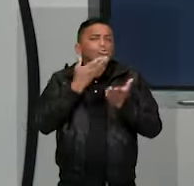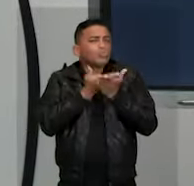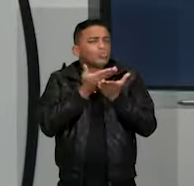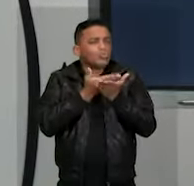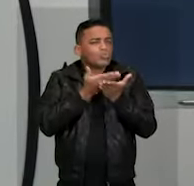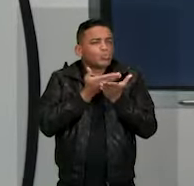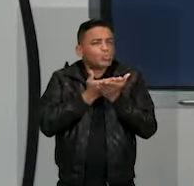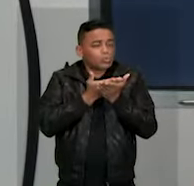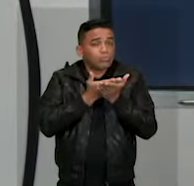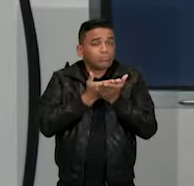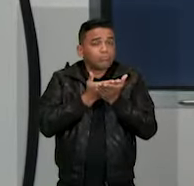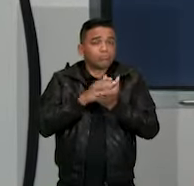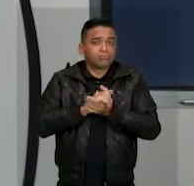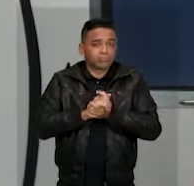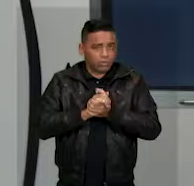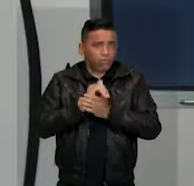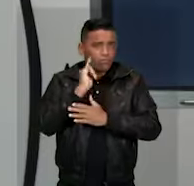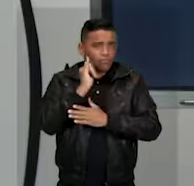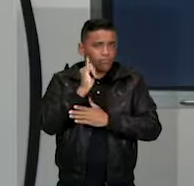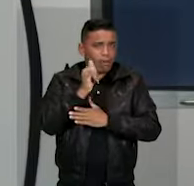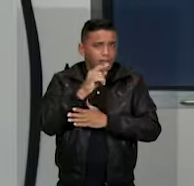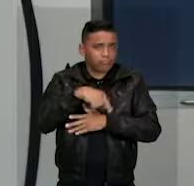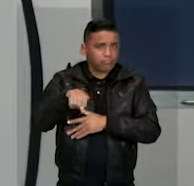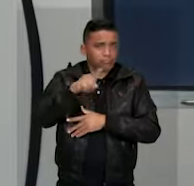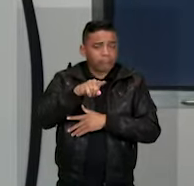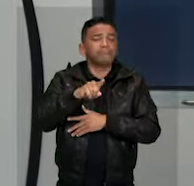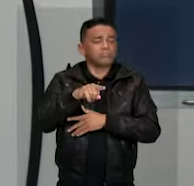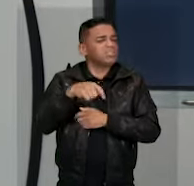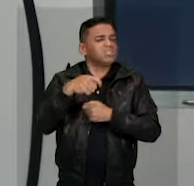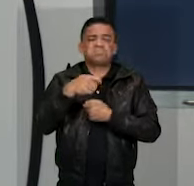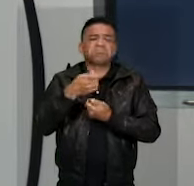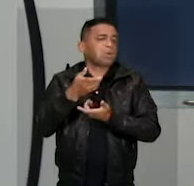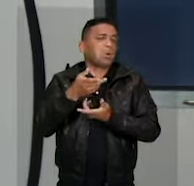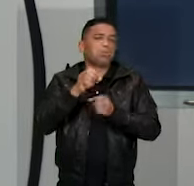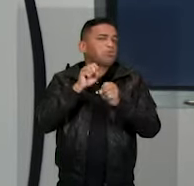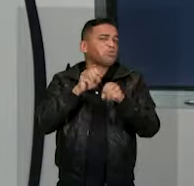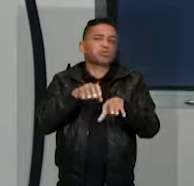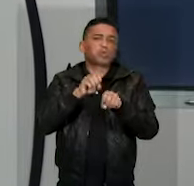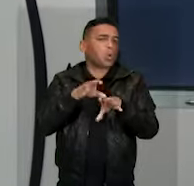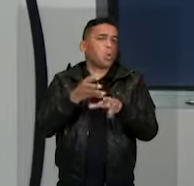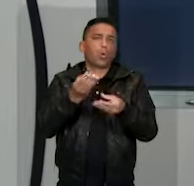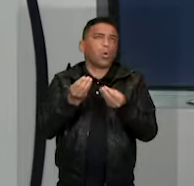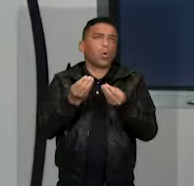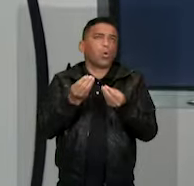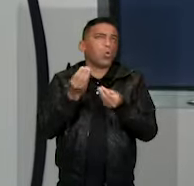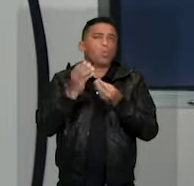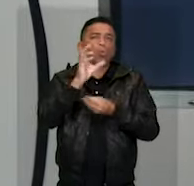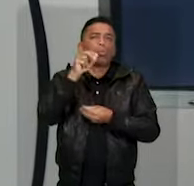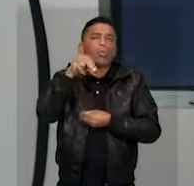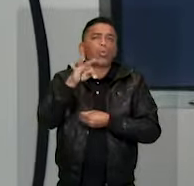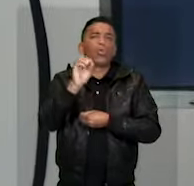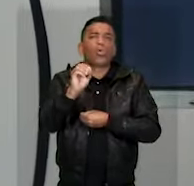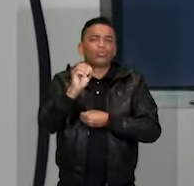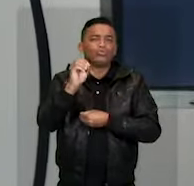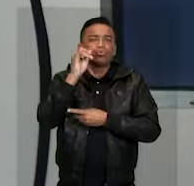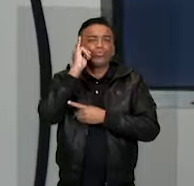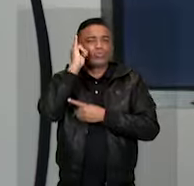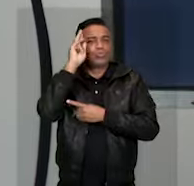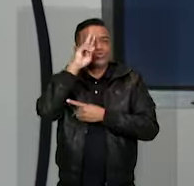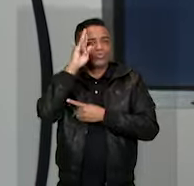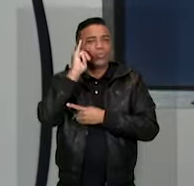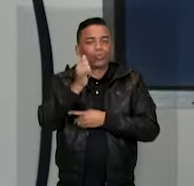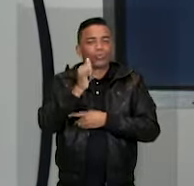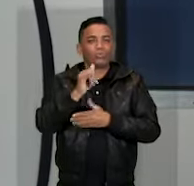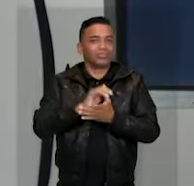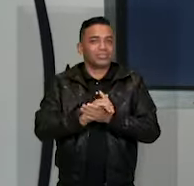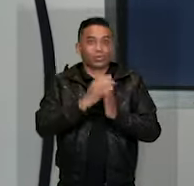quero adiantar para vocês que ninguém ensinou ninguém a fazer conto. Os estudos vão apropriando desses textos que